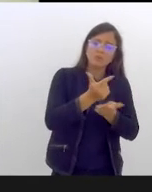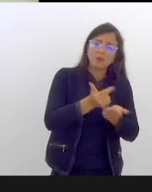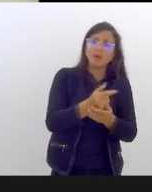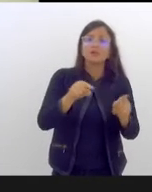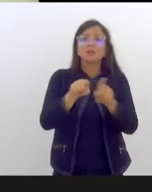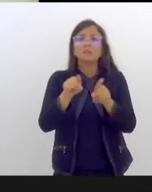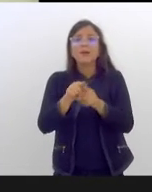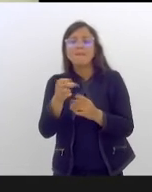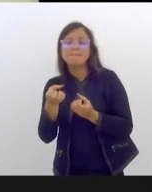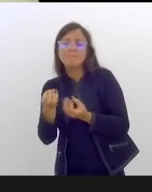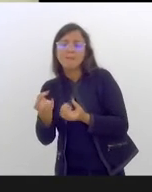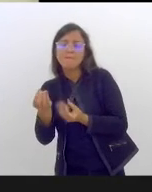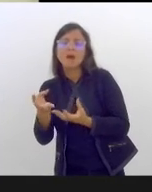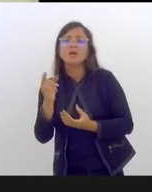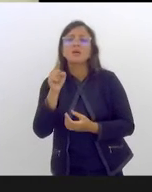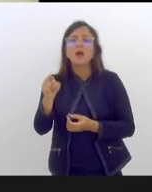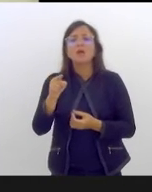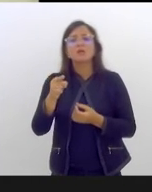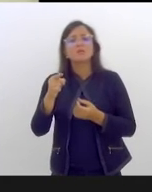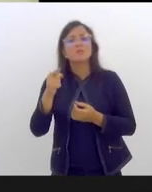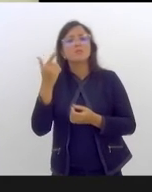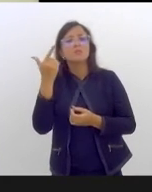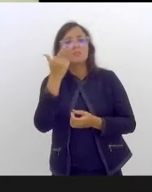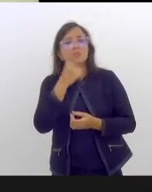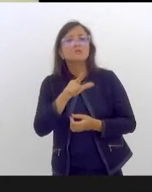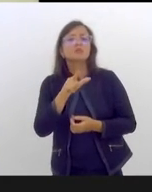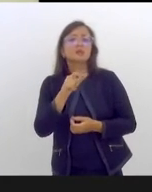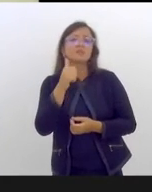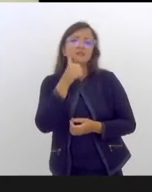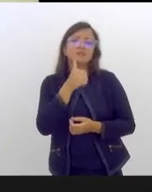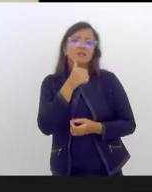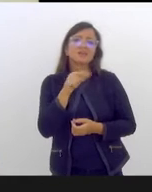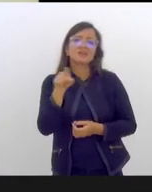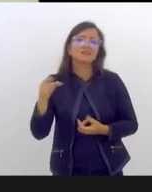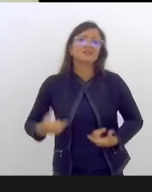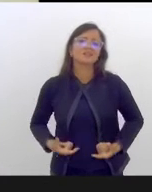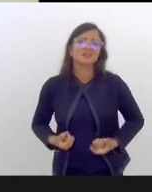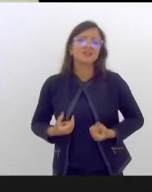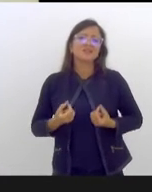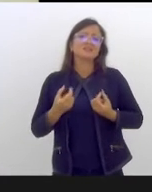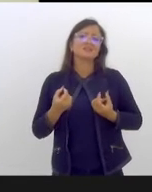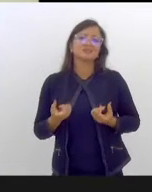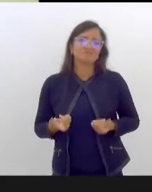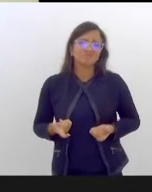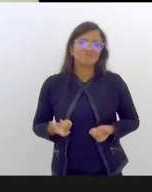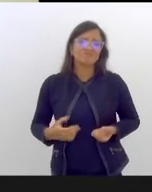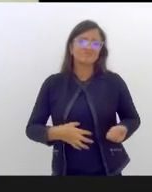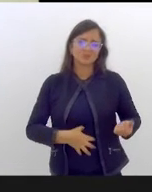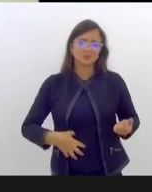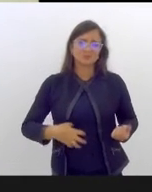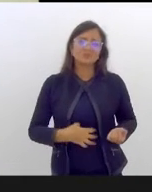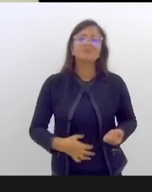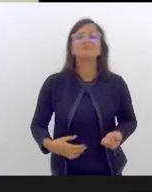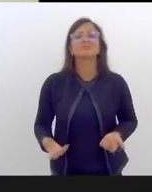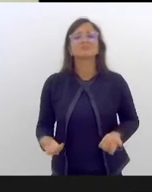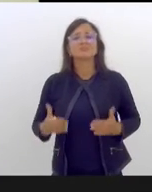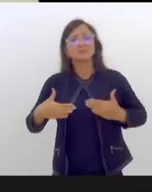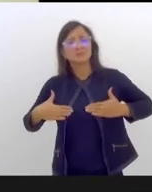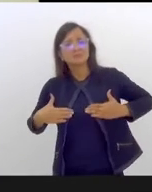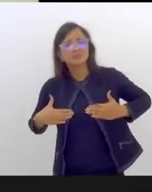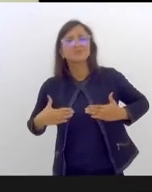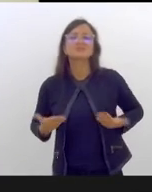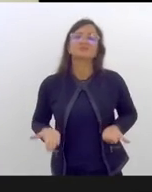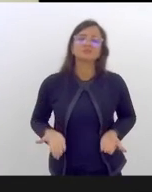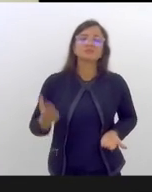serviços para as mulheres que tem câncer de útero câncer de mama seja igual o câncer Então